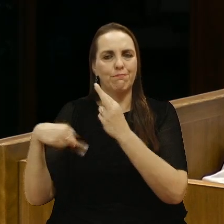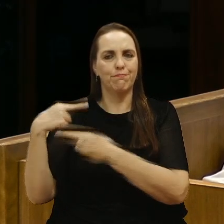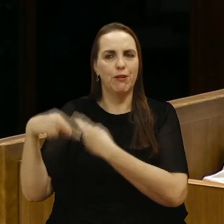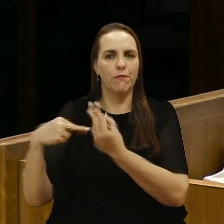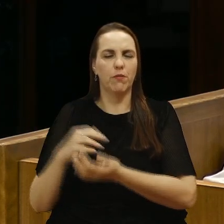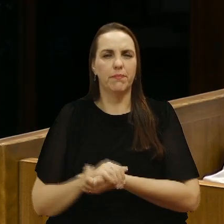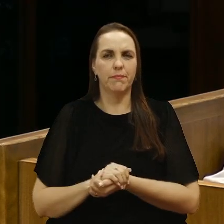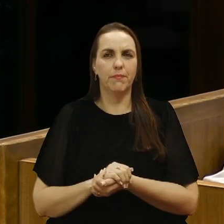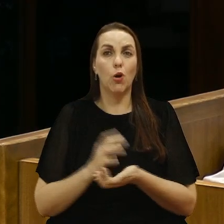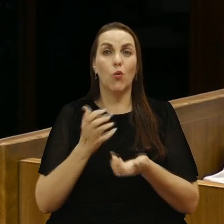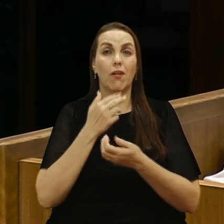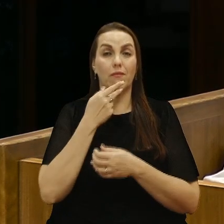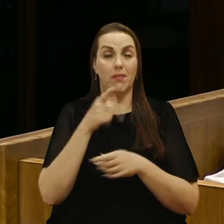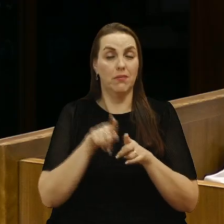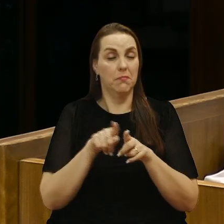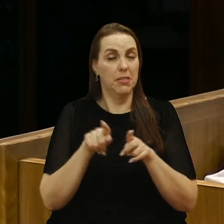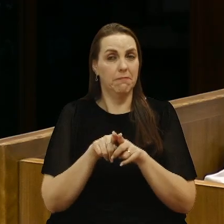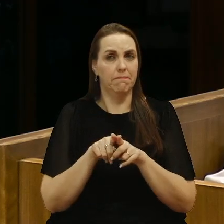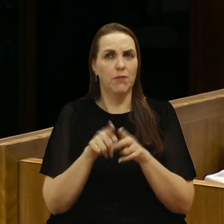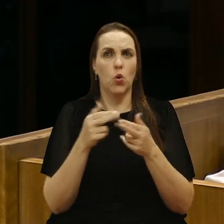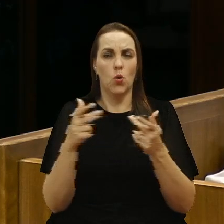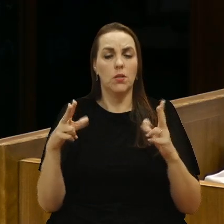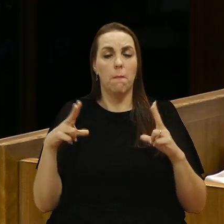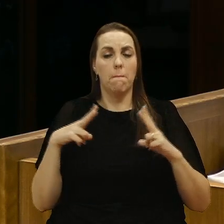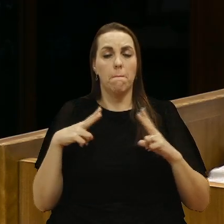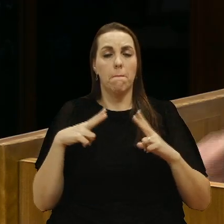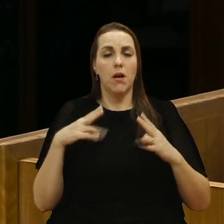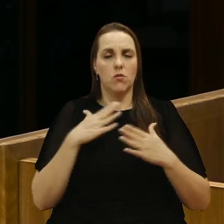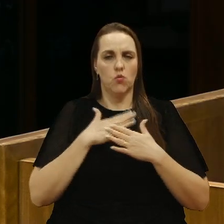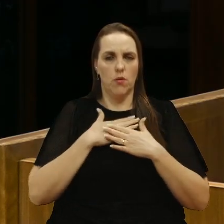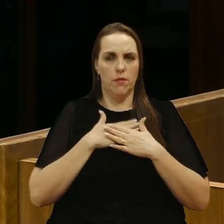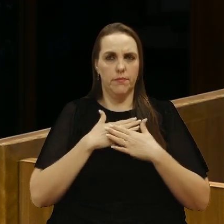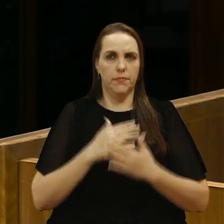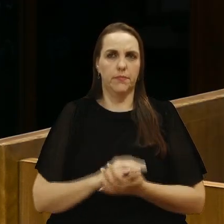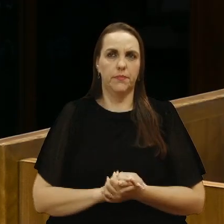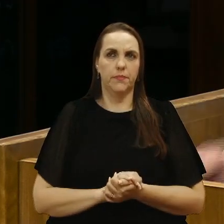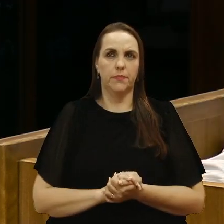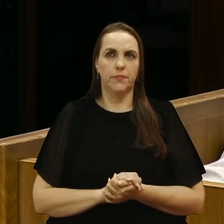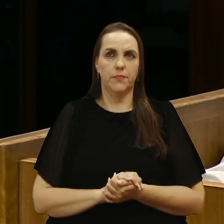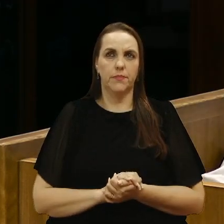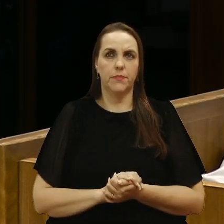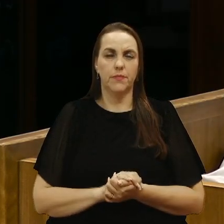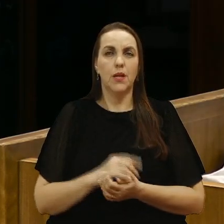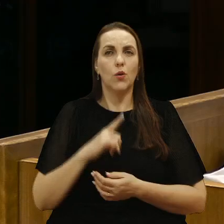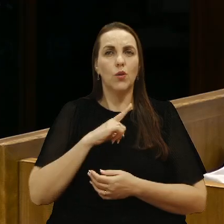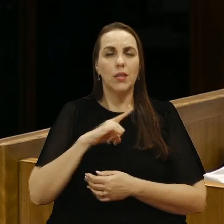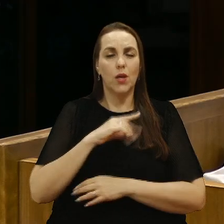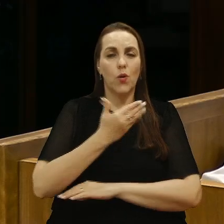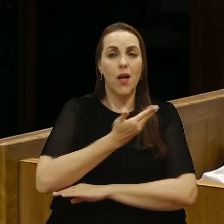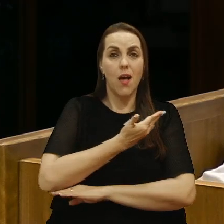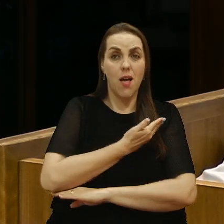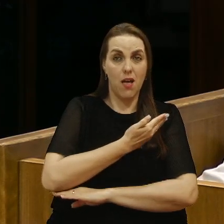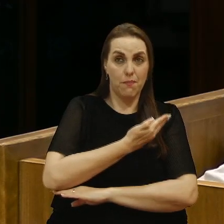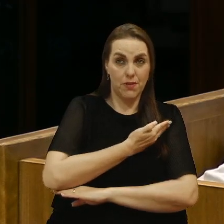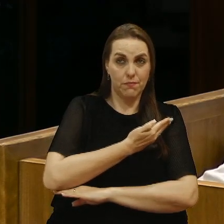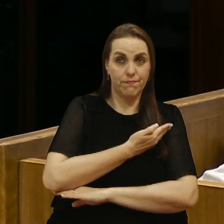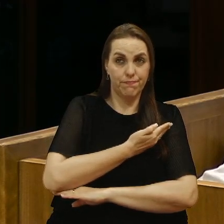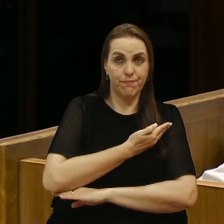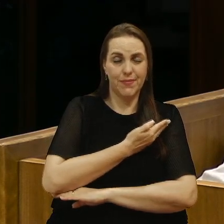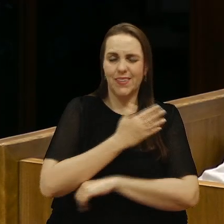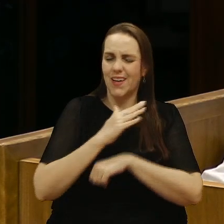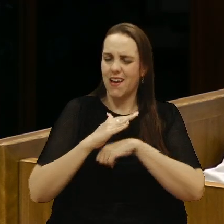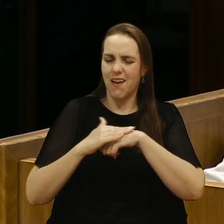E quero dizer coisas particulares minhas, que eu tenho amizades e tenho um